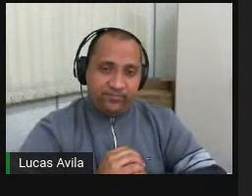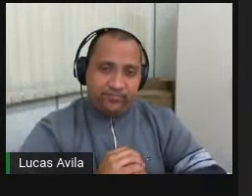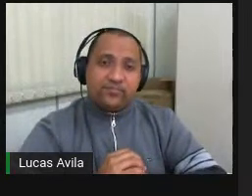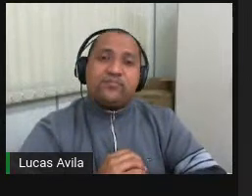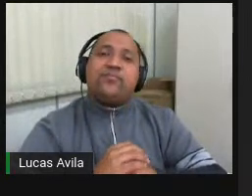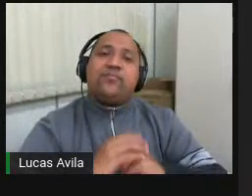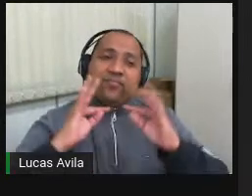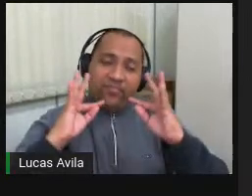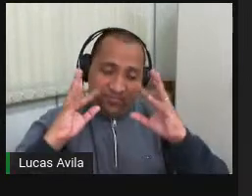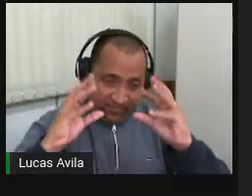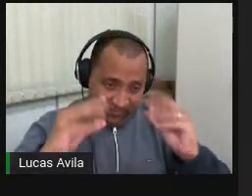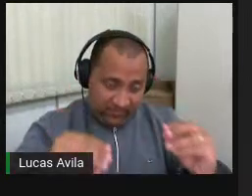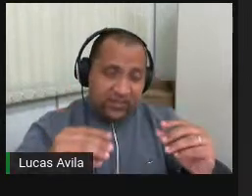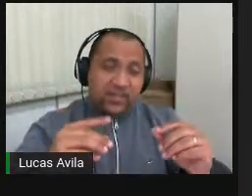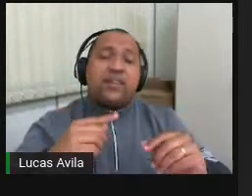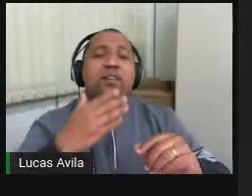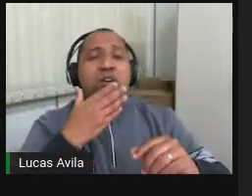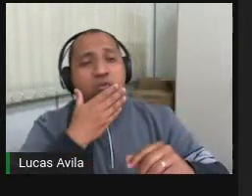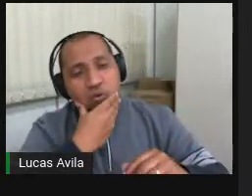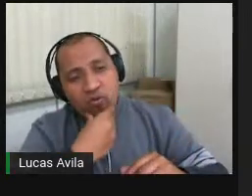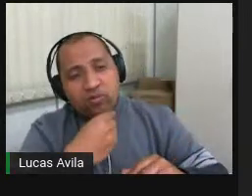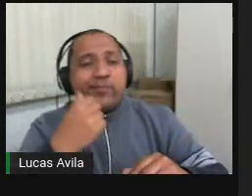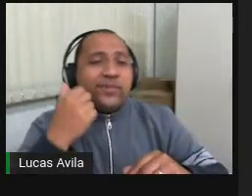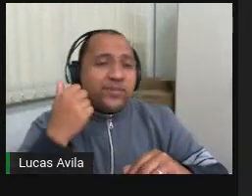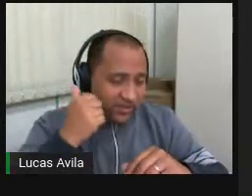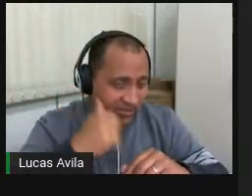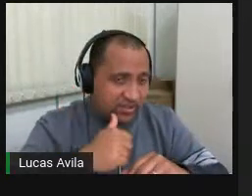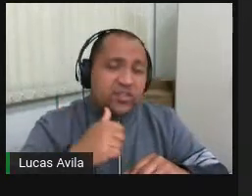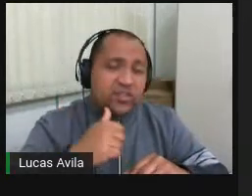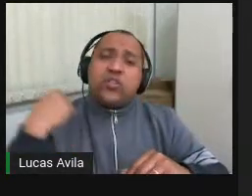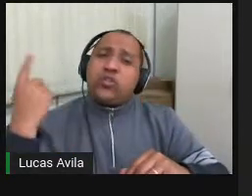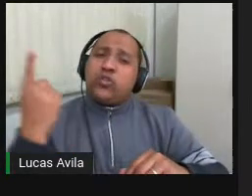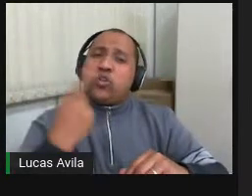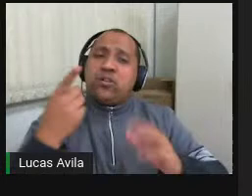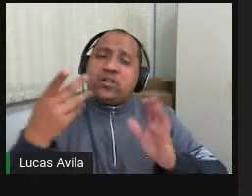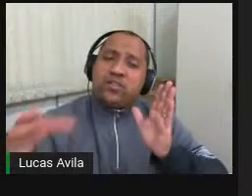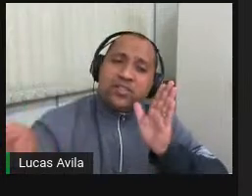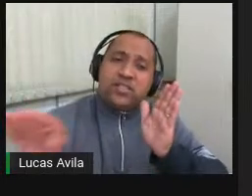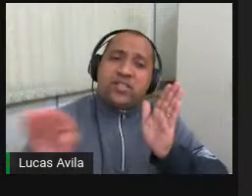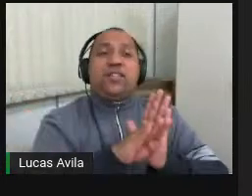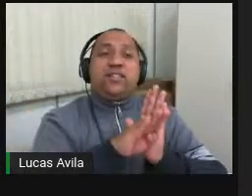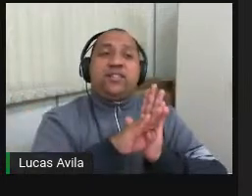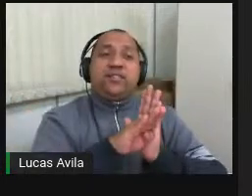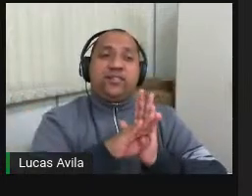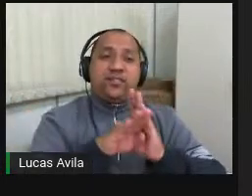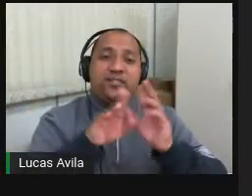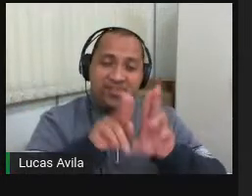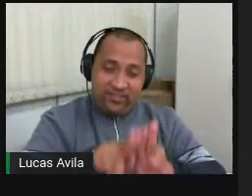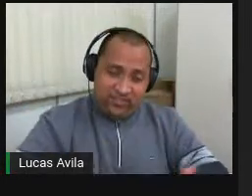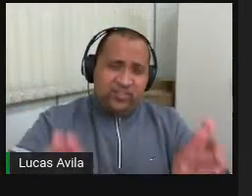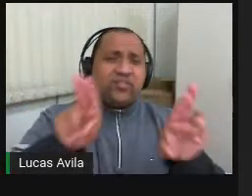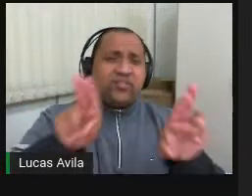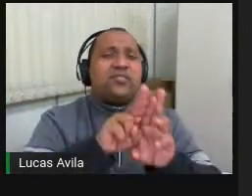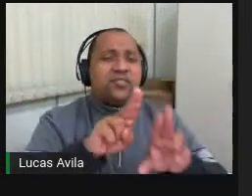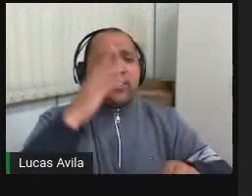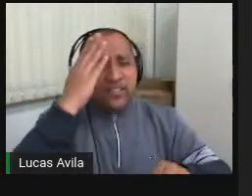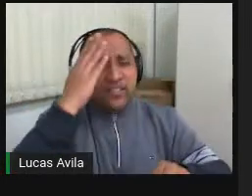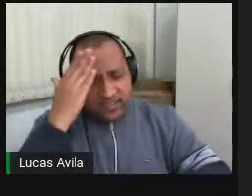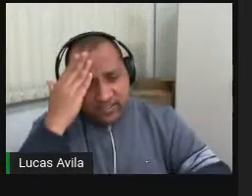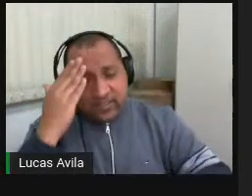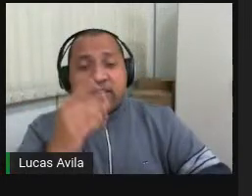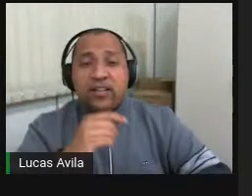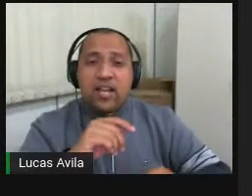Todos e todas chegaram à universidade já sabendo ler a